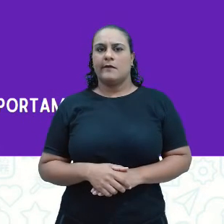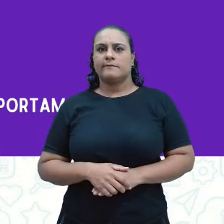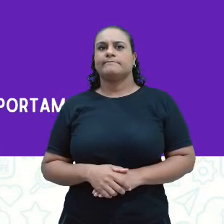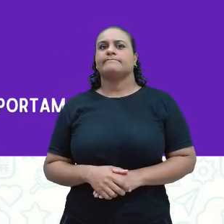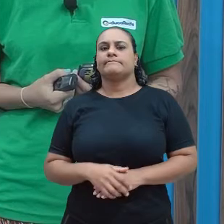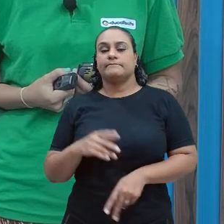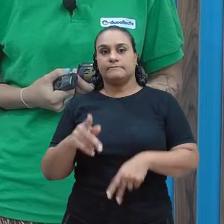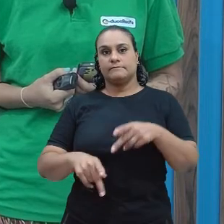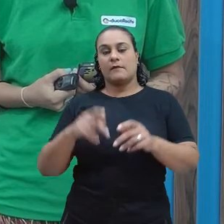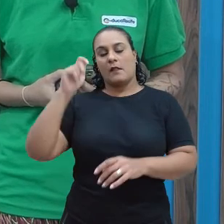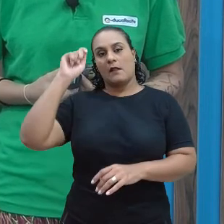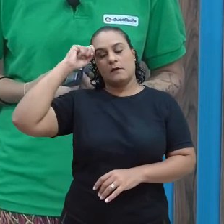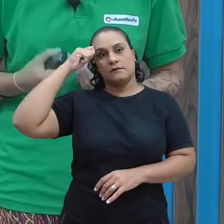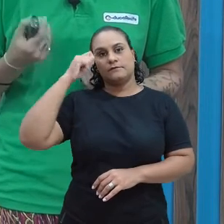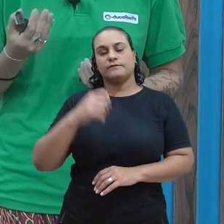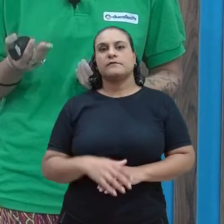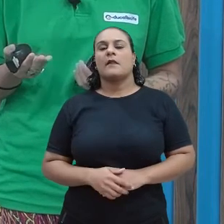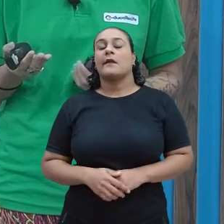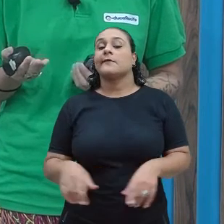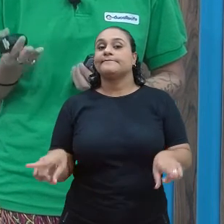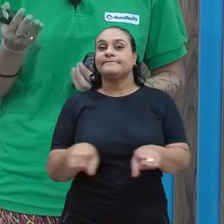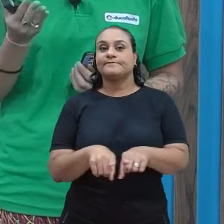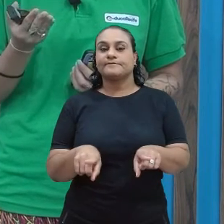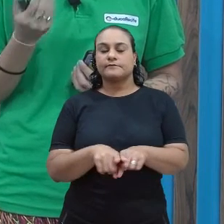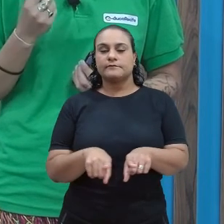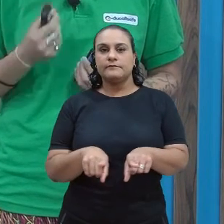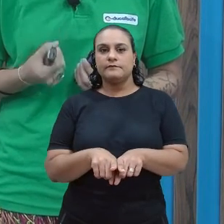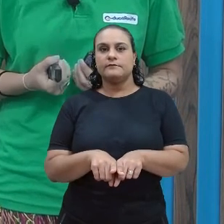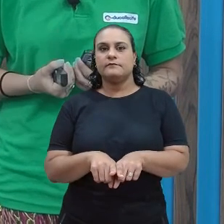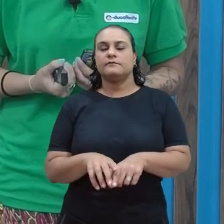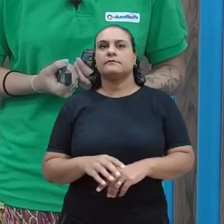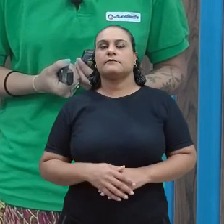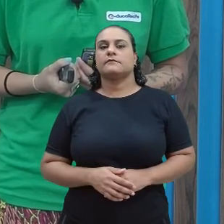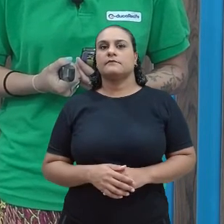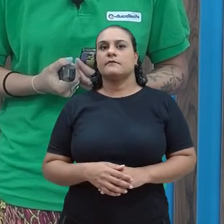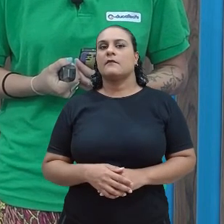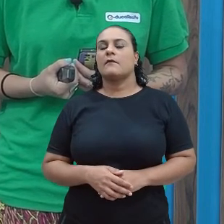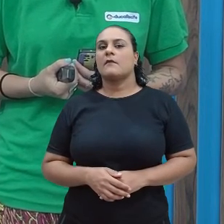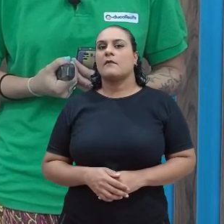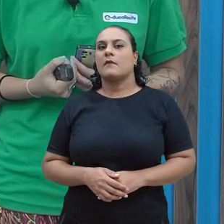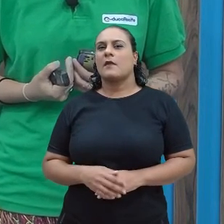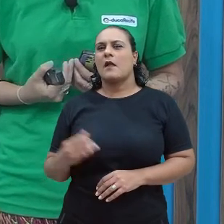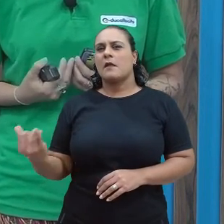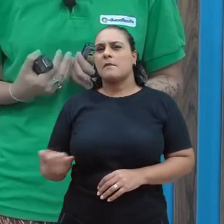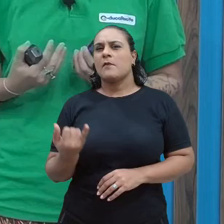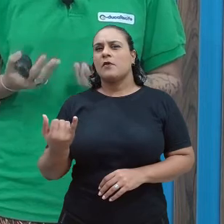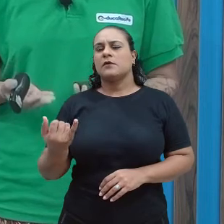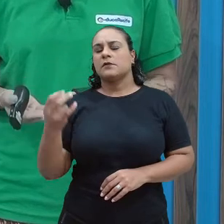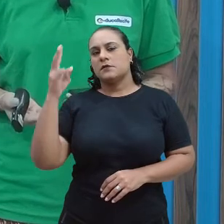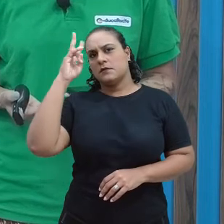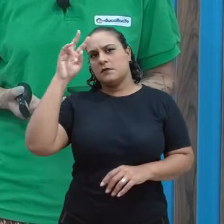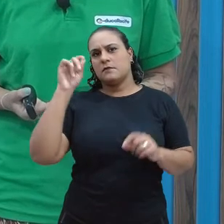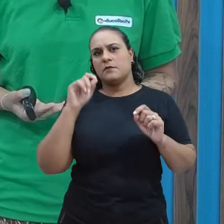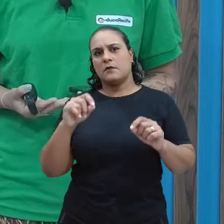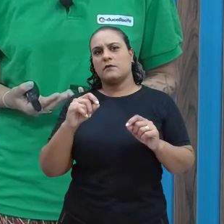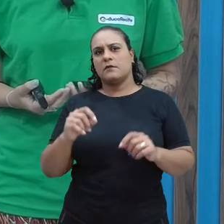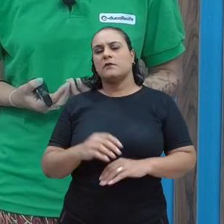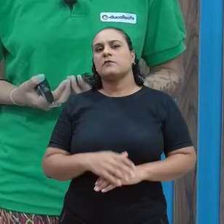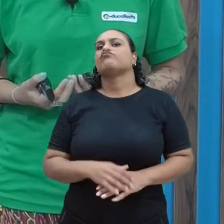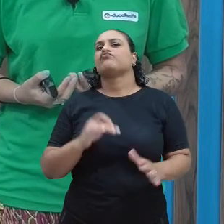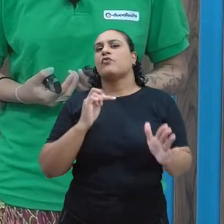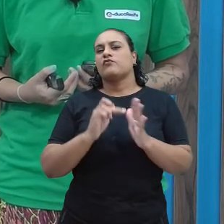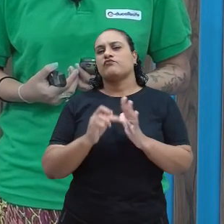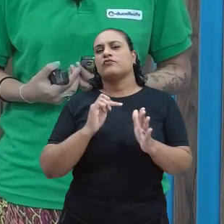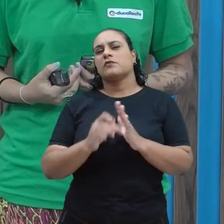da população negra. E a gente fala também, é um ponto importante a gente colocar, a questão do genocídio da